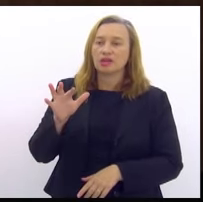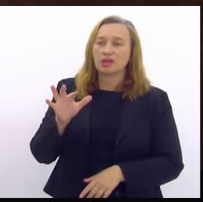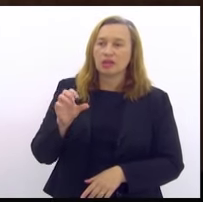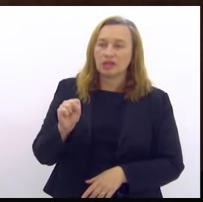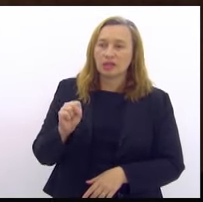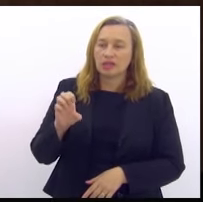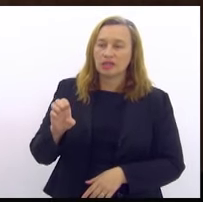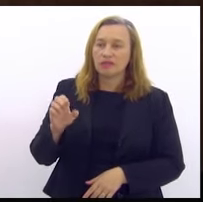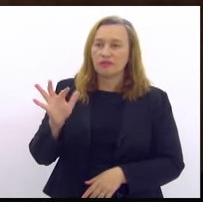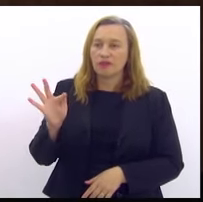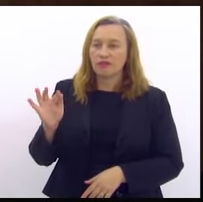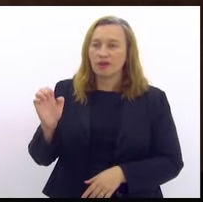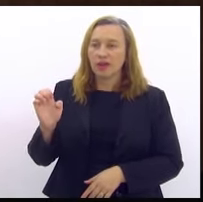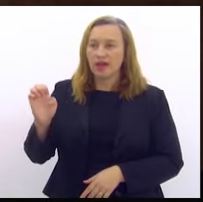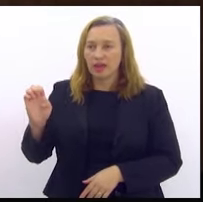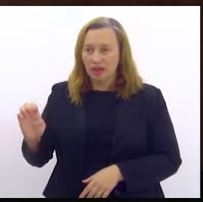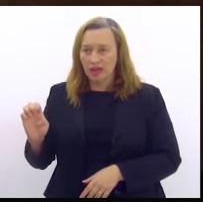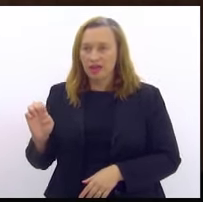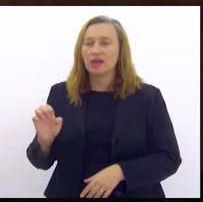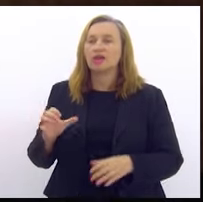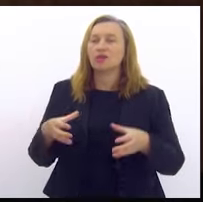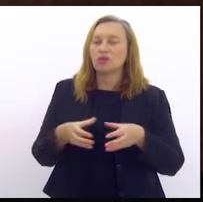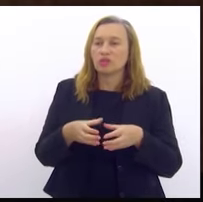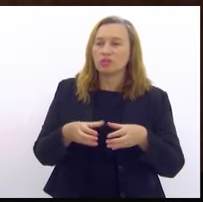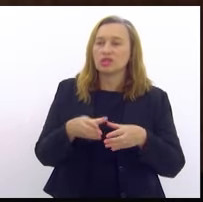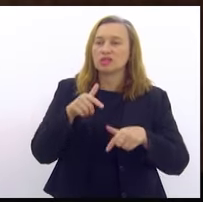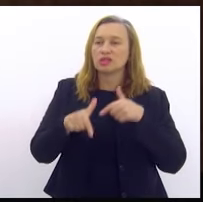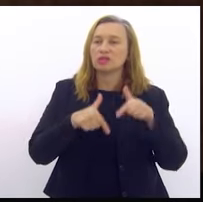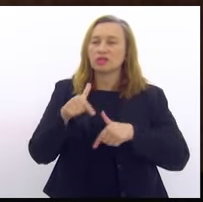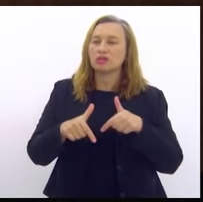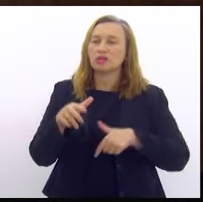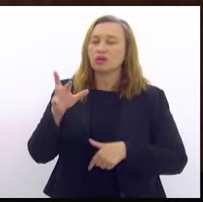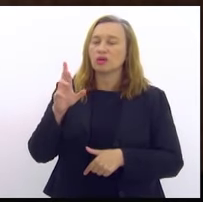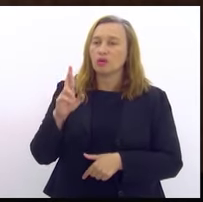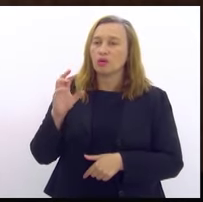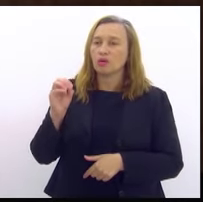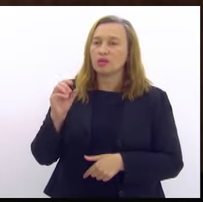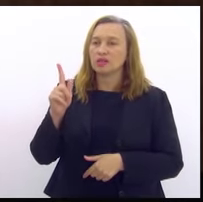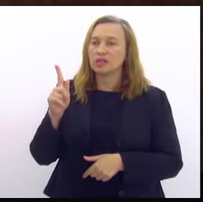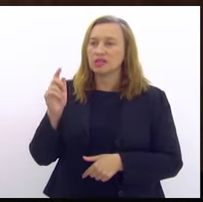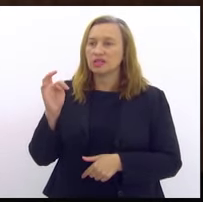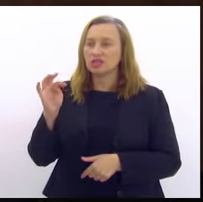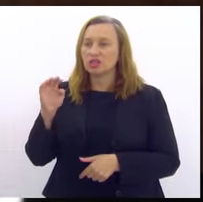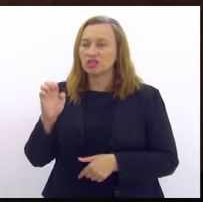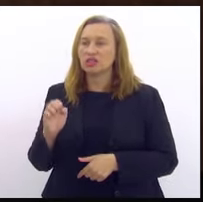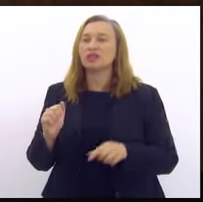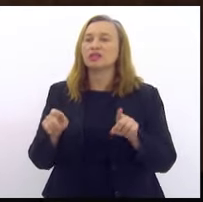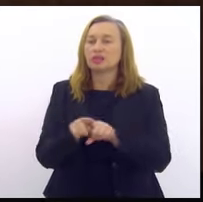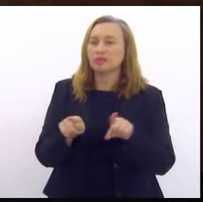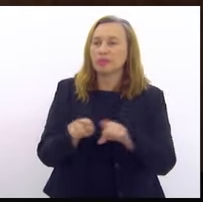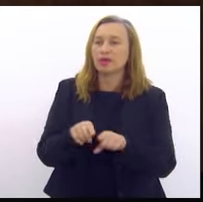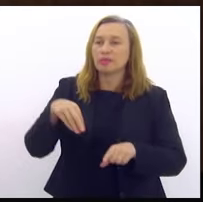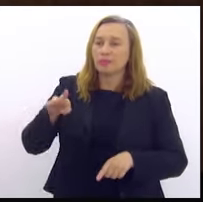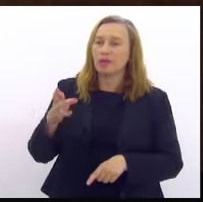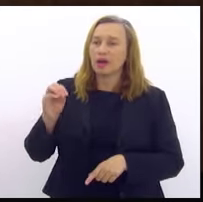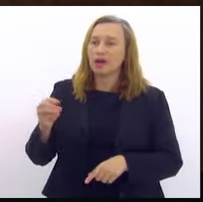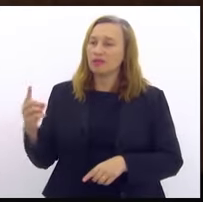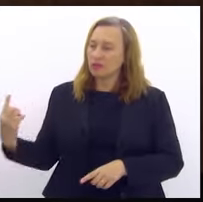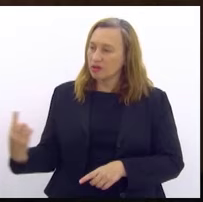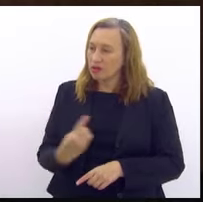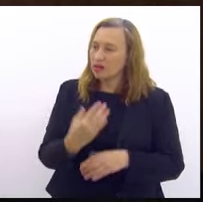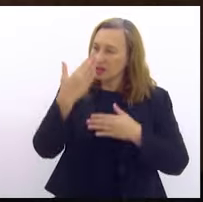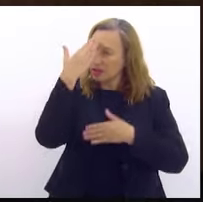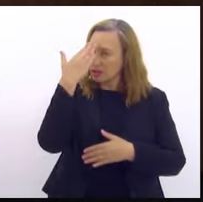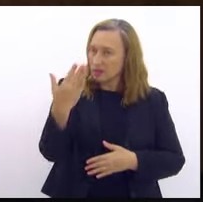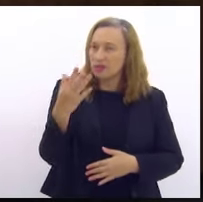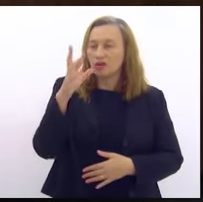que fazem parte da Comissão de Trabalho, a Rosângela Silva e o Mário Sérgio. Veio aqui agradecer a